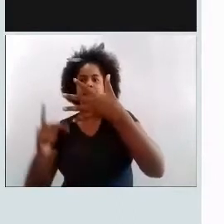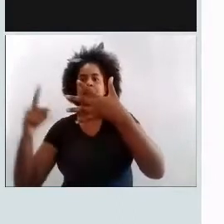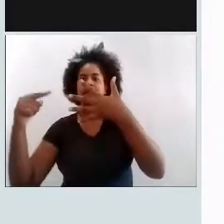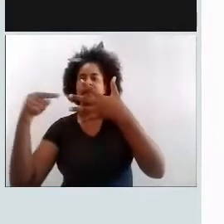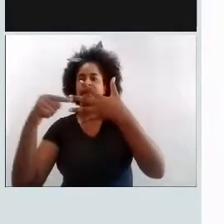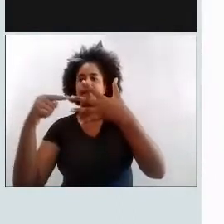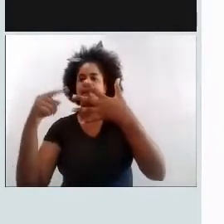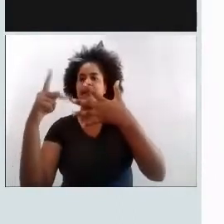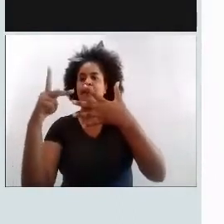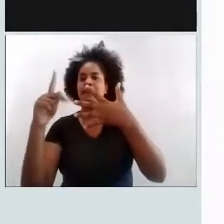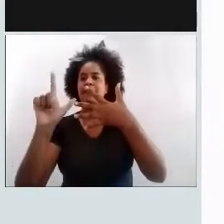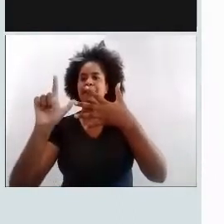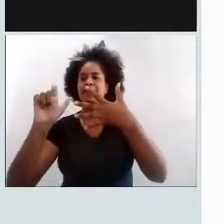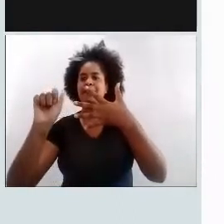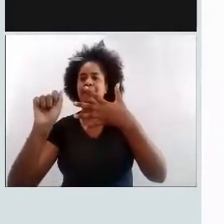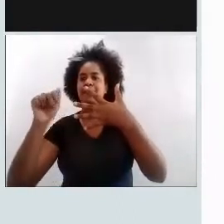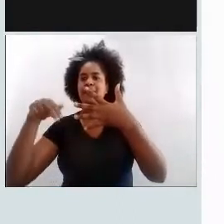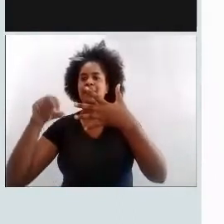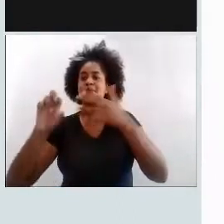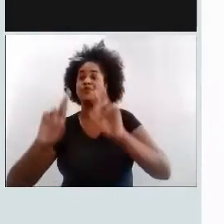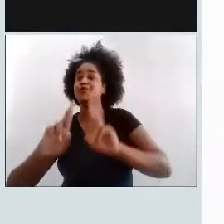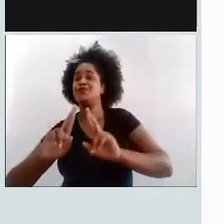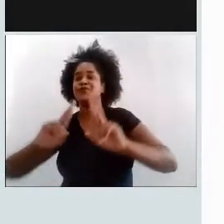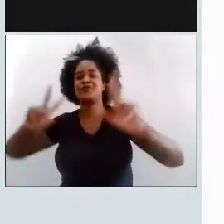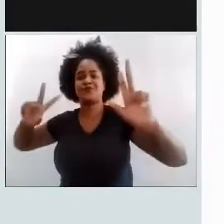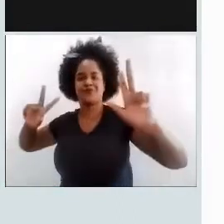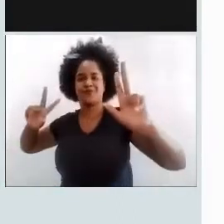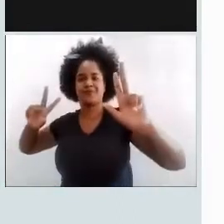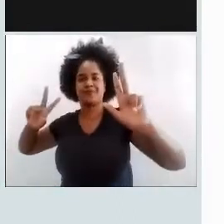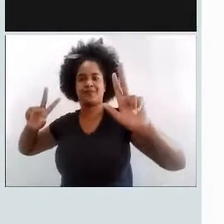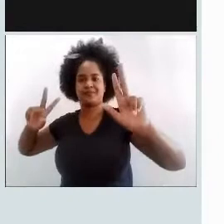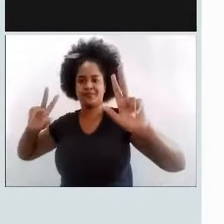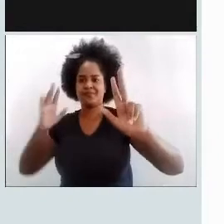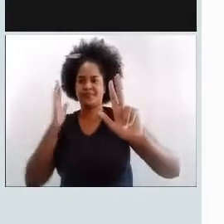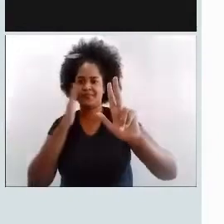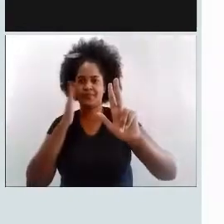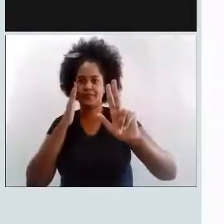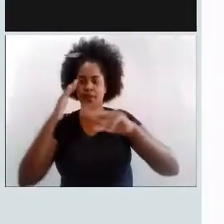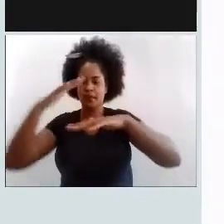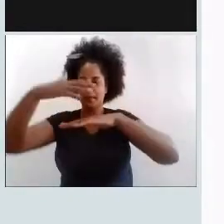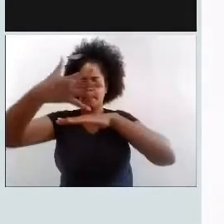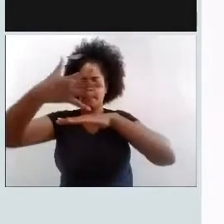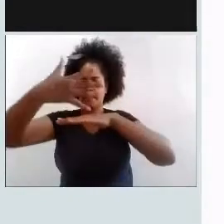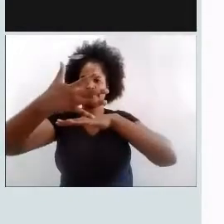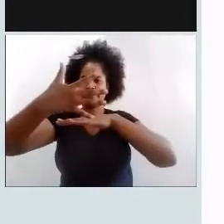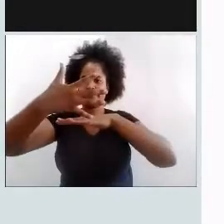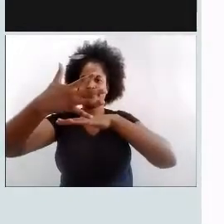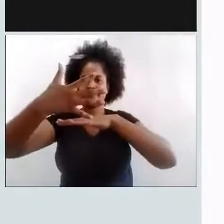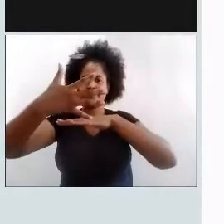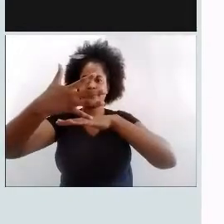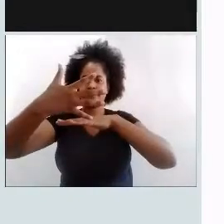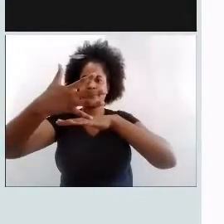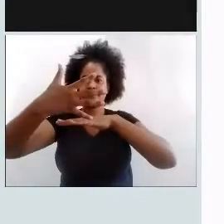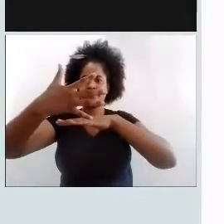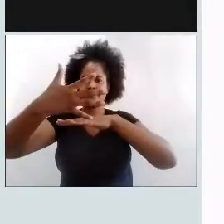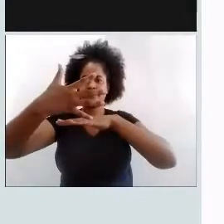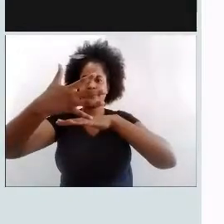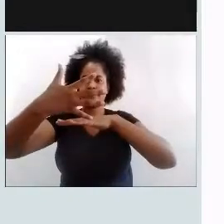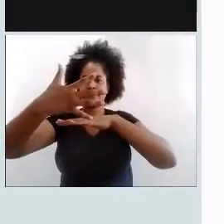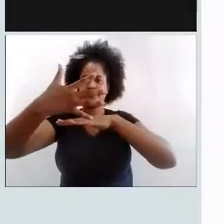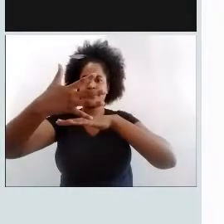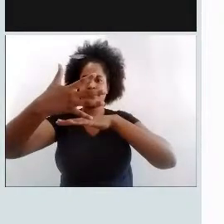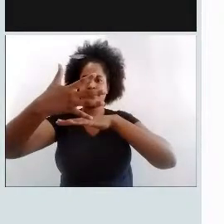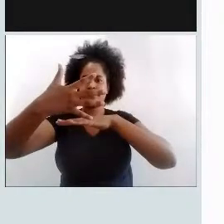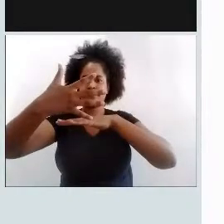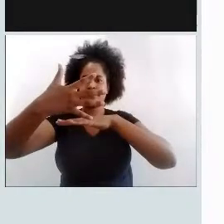têm pontos em comum, certo? Qual a diferença entre retas